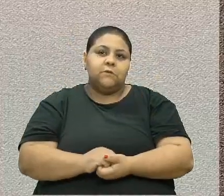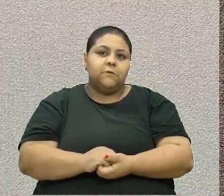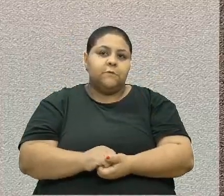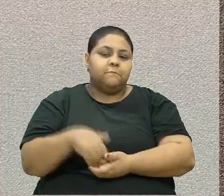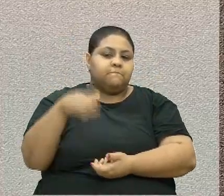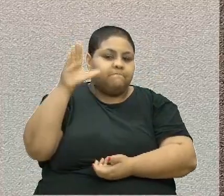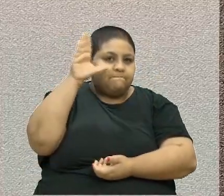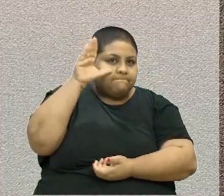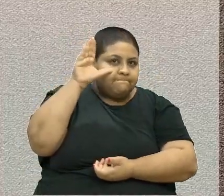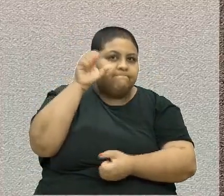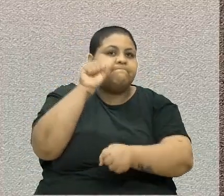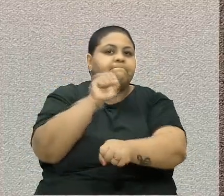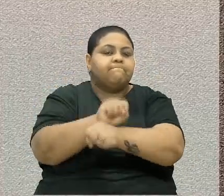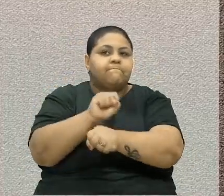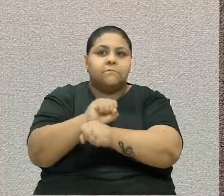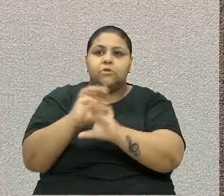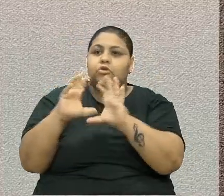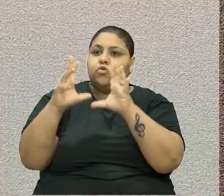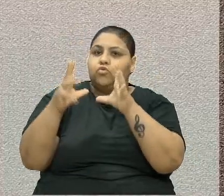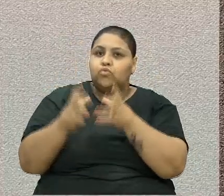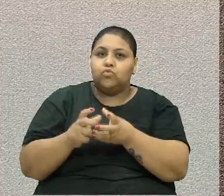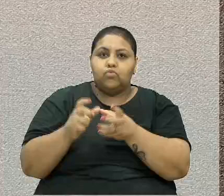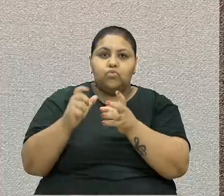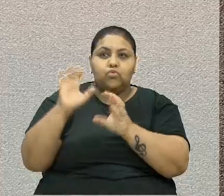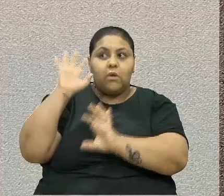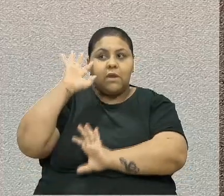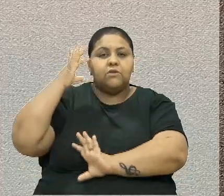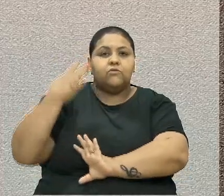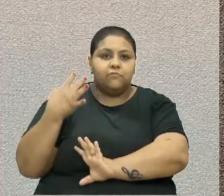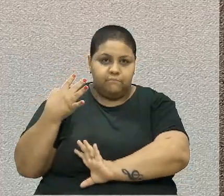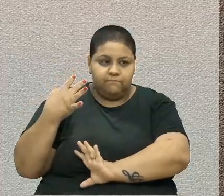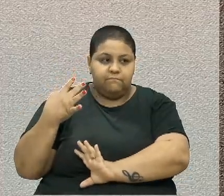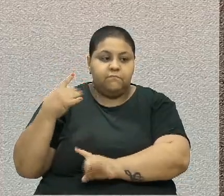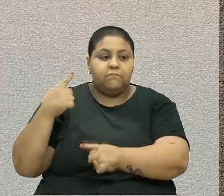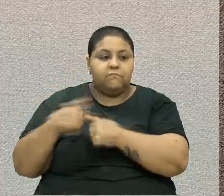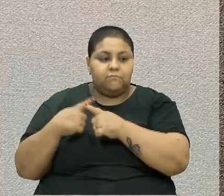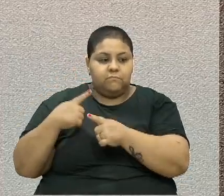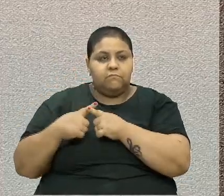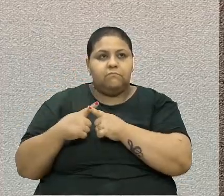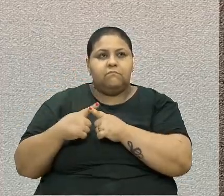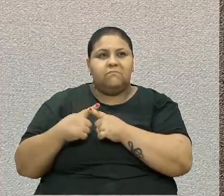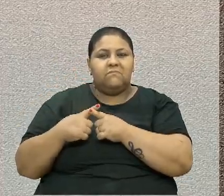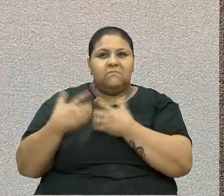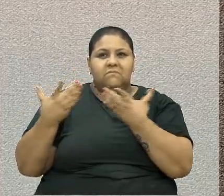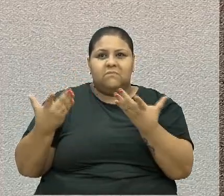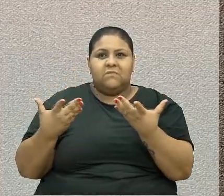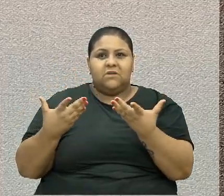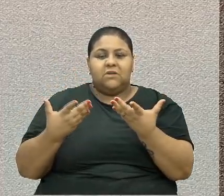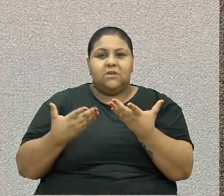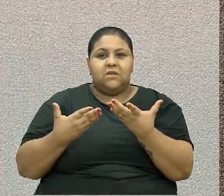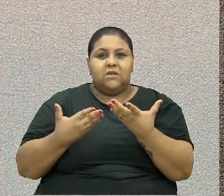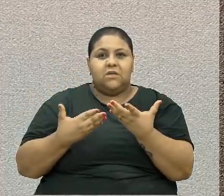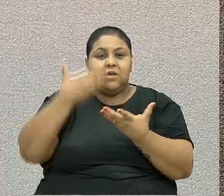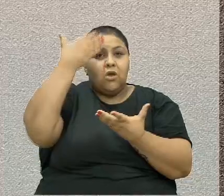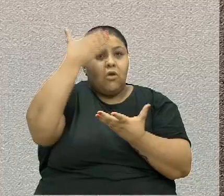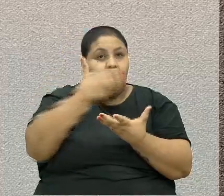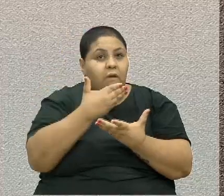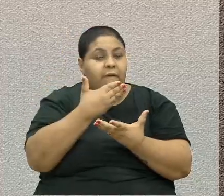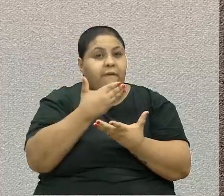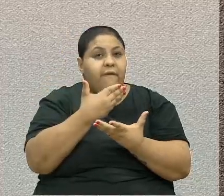investigações. Esperamos que tudo seja esclarecido, porque realmente, se ficar comprovado, trata-se de